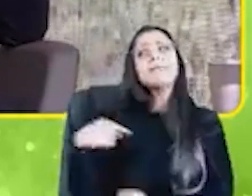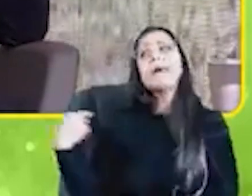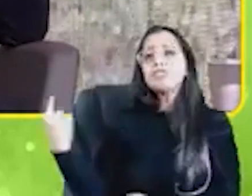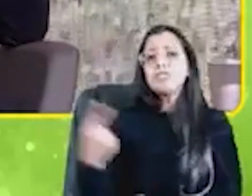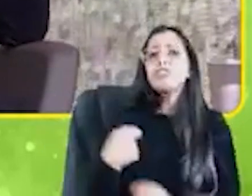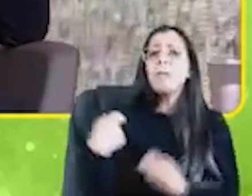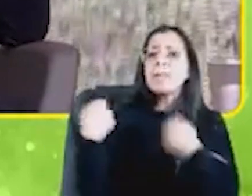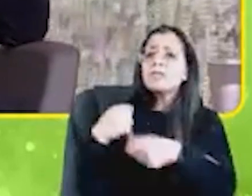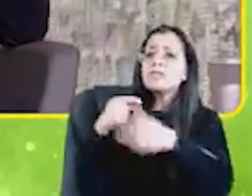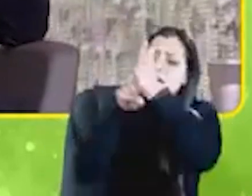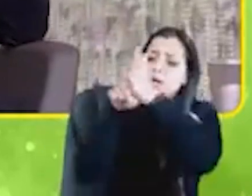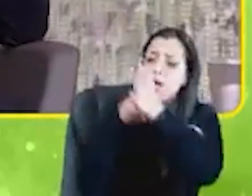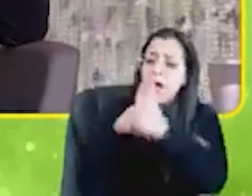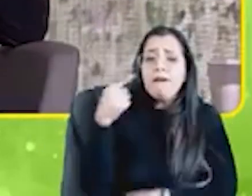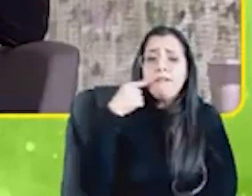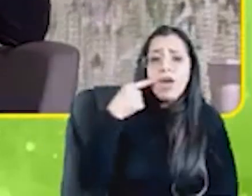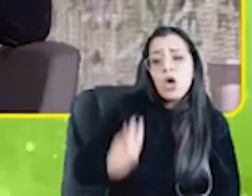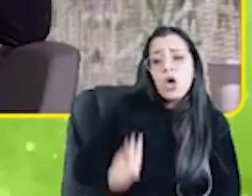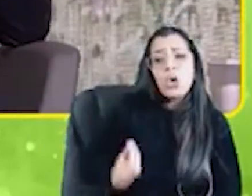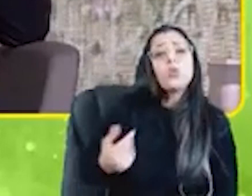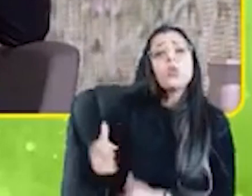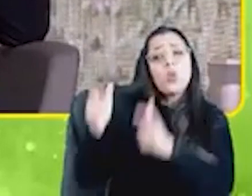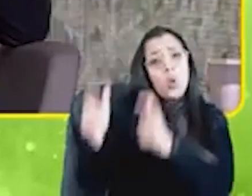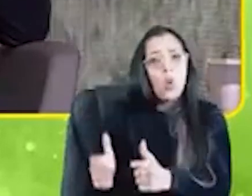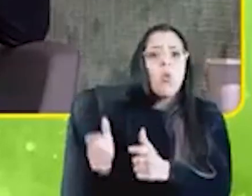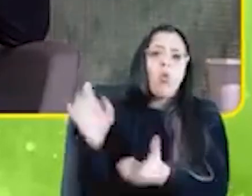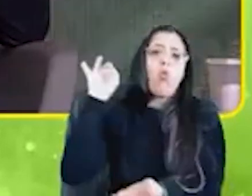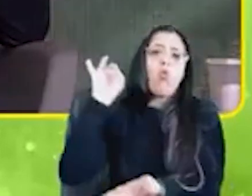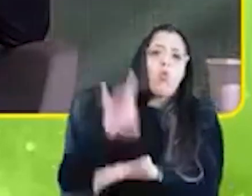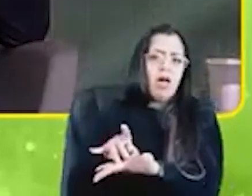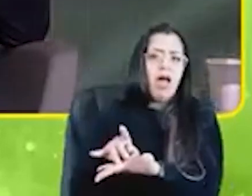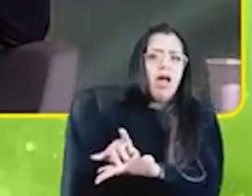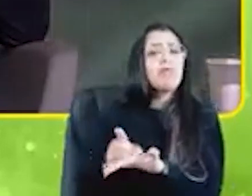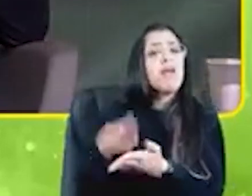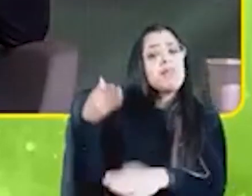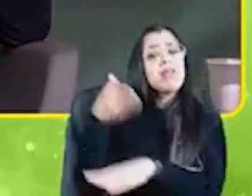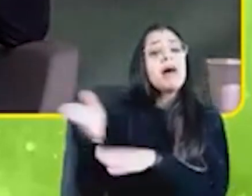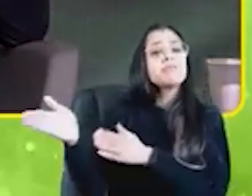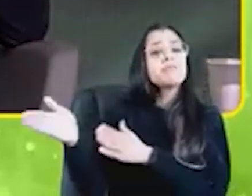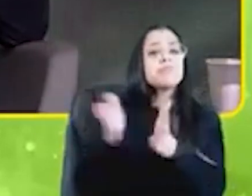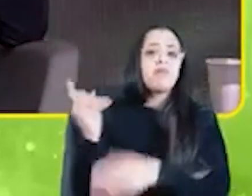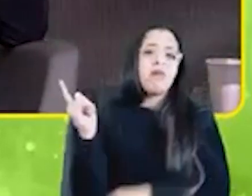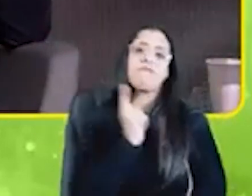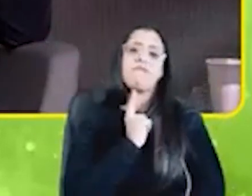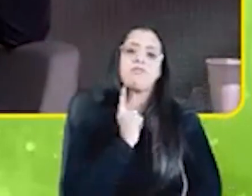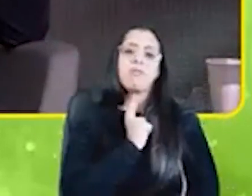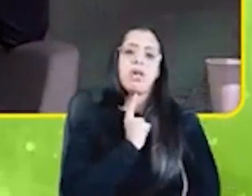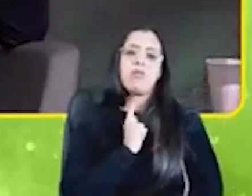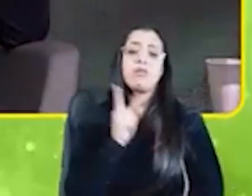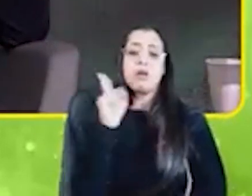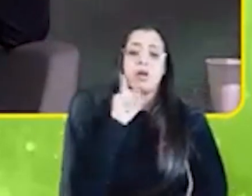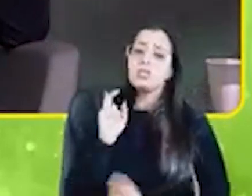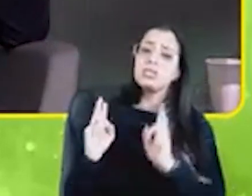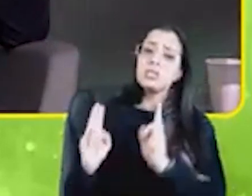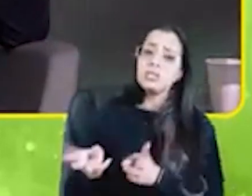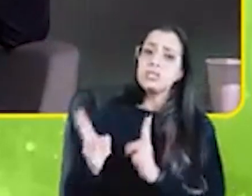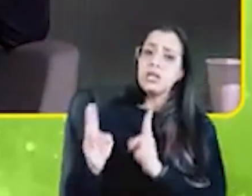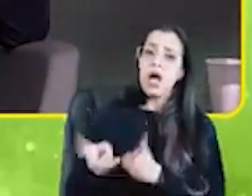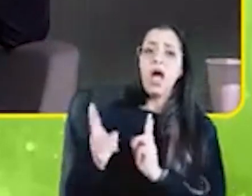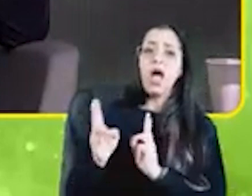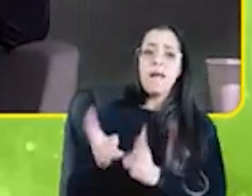acessível disponível é really well we que seja acessível né E que esteja constante Ao a oferta constante